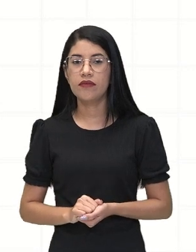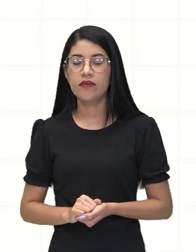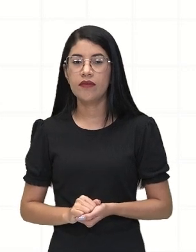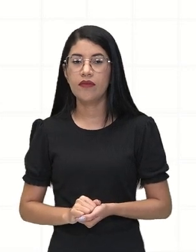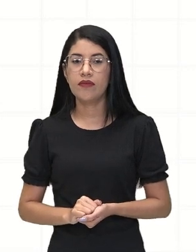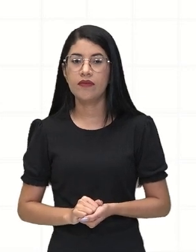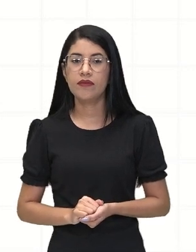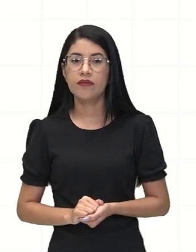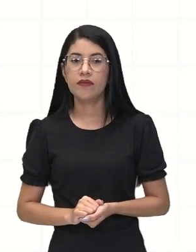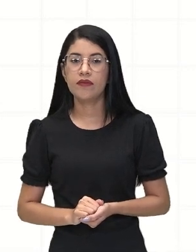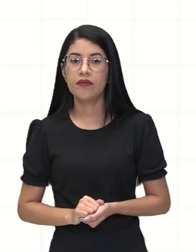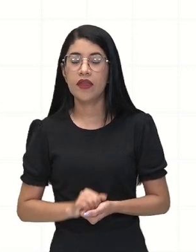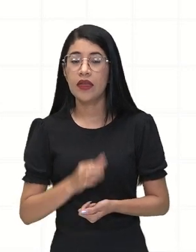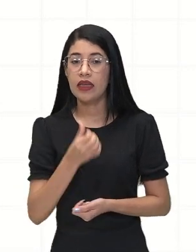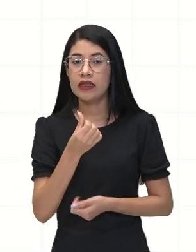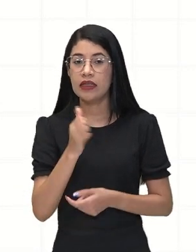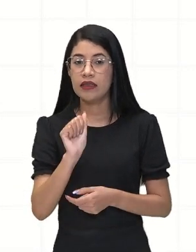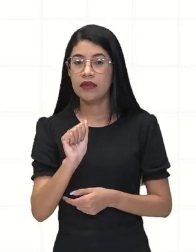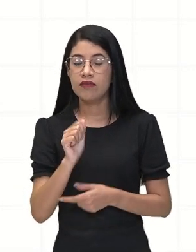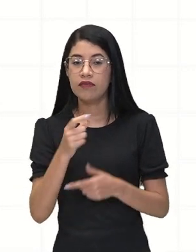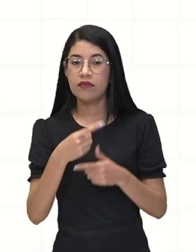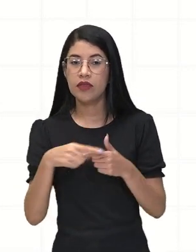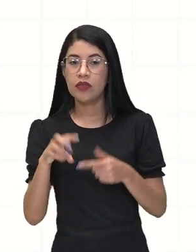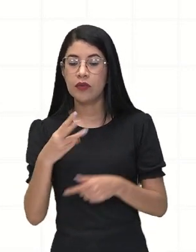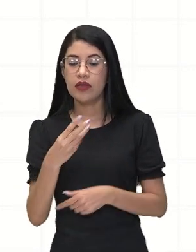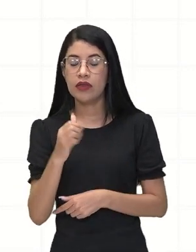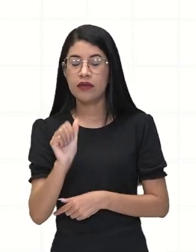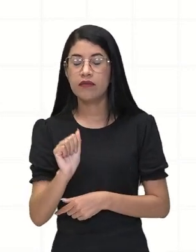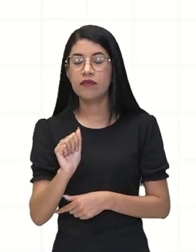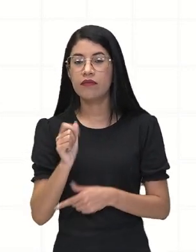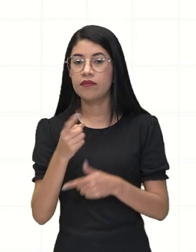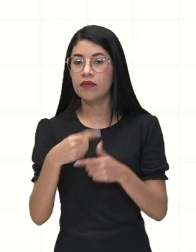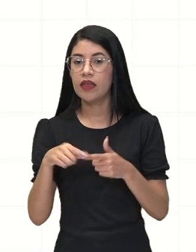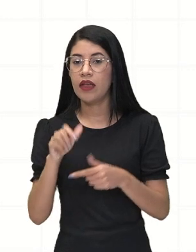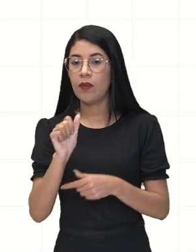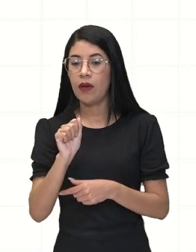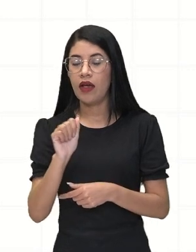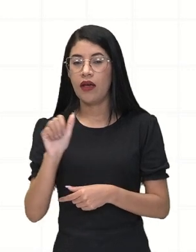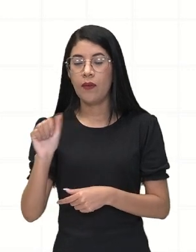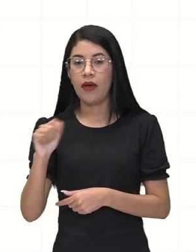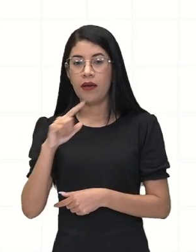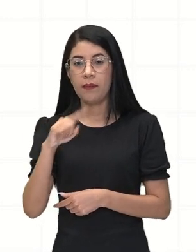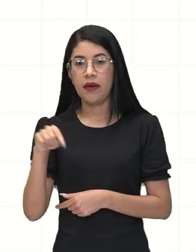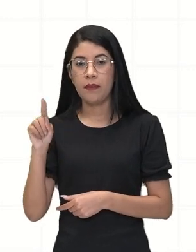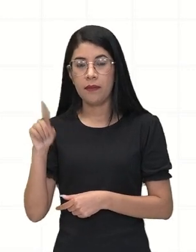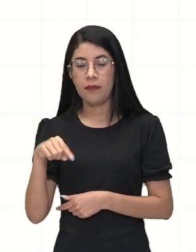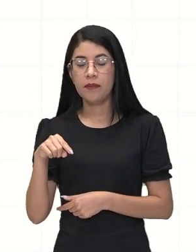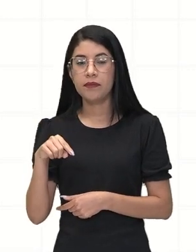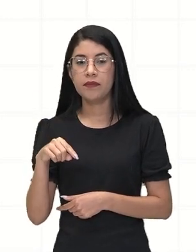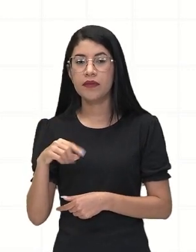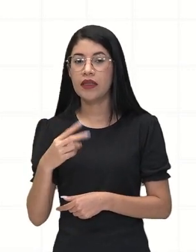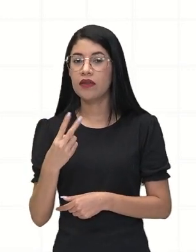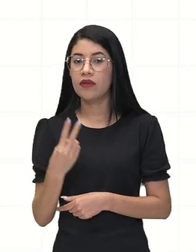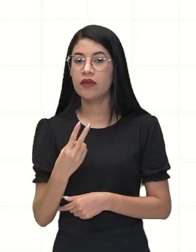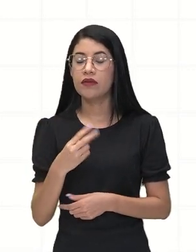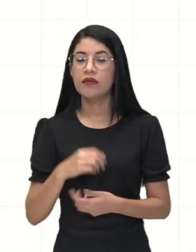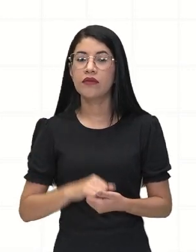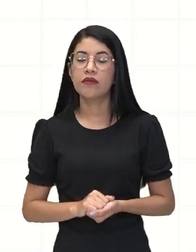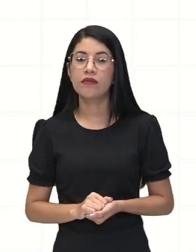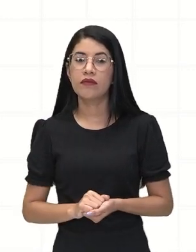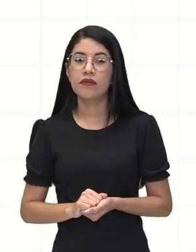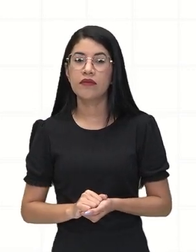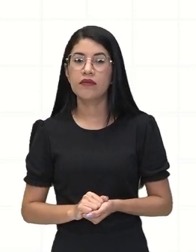6A dividido por 3A, então 3A divide com 3A, sobrou o 2. Então